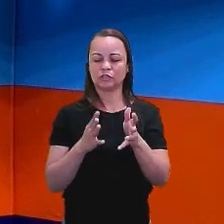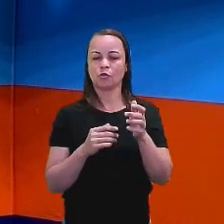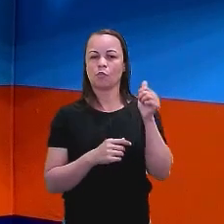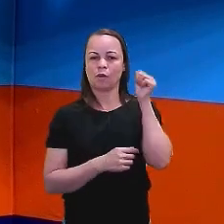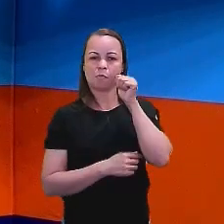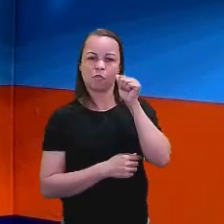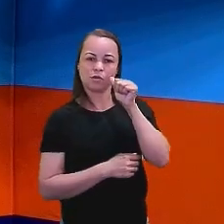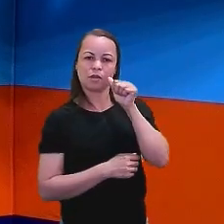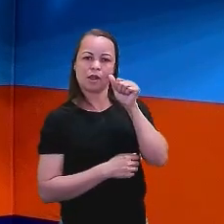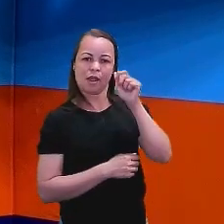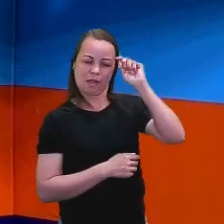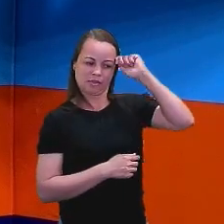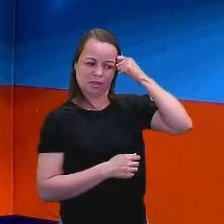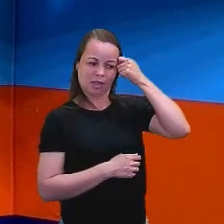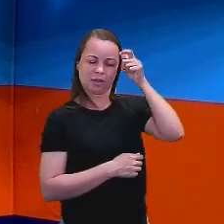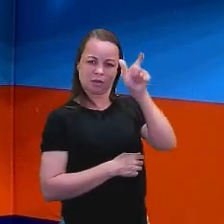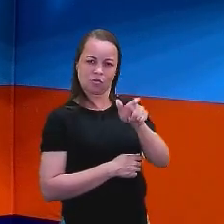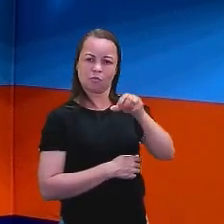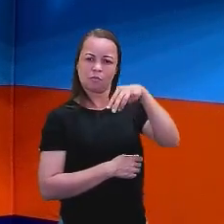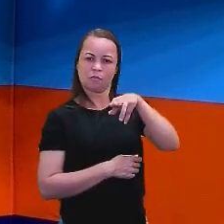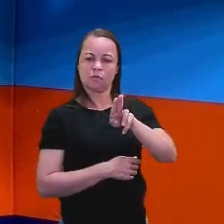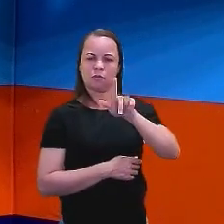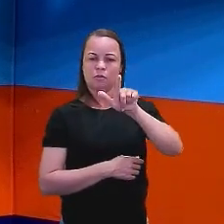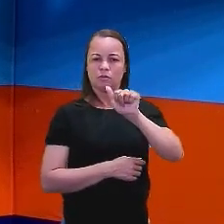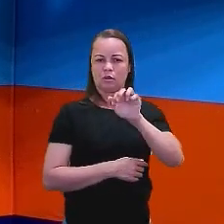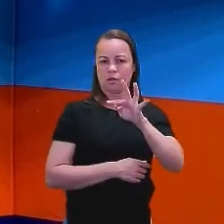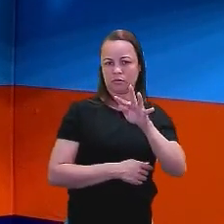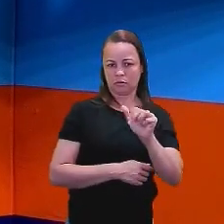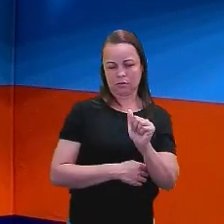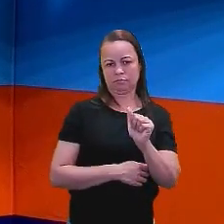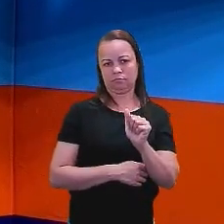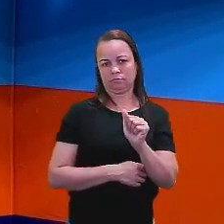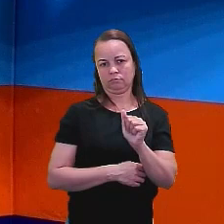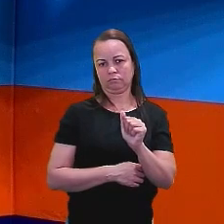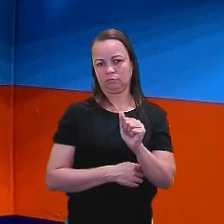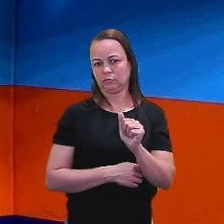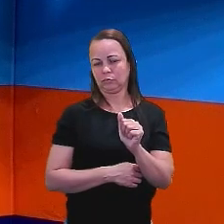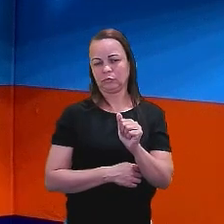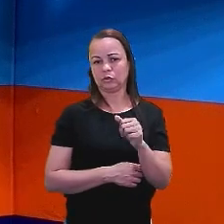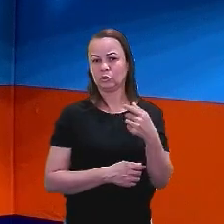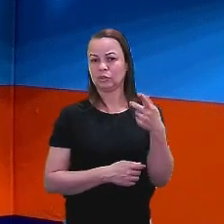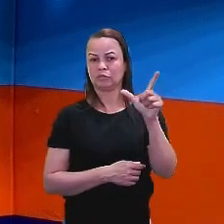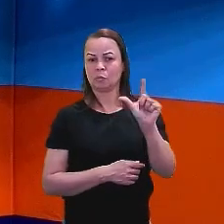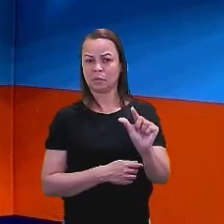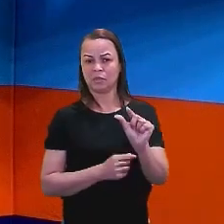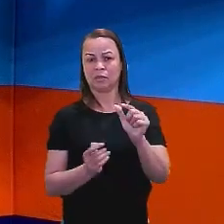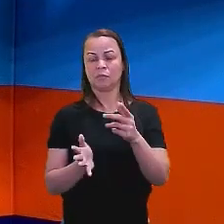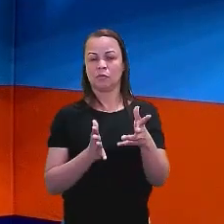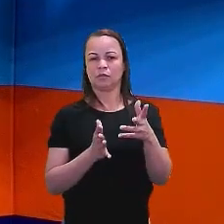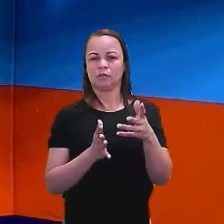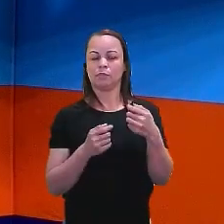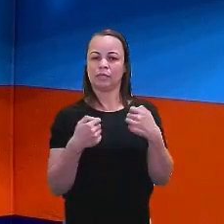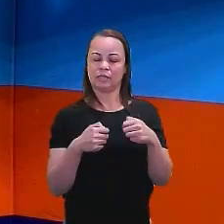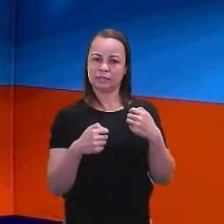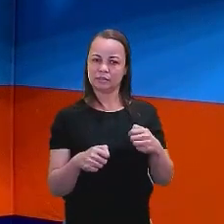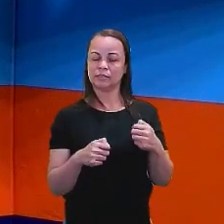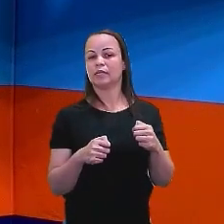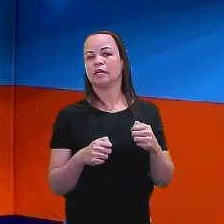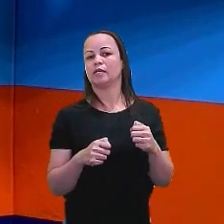mulata, tudo isso são o mínimo que precisam ser paradigmas